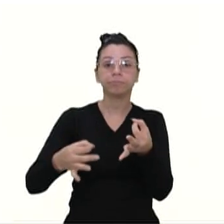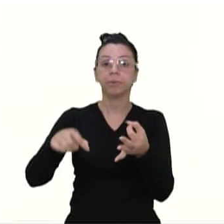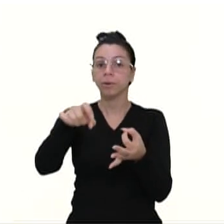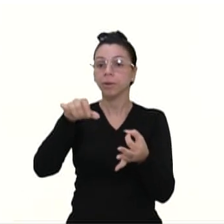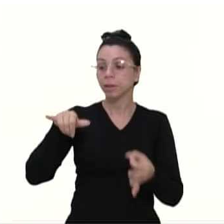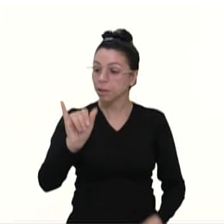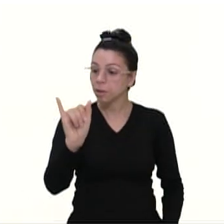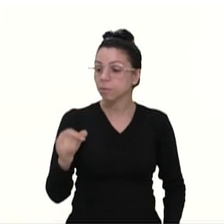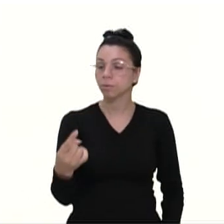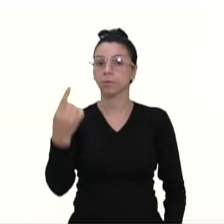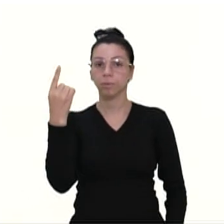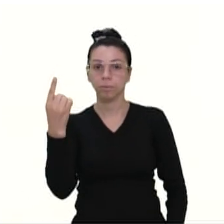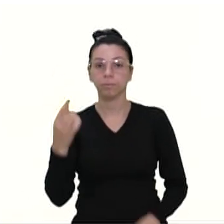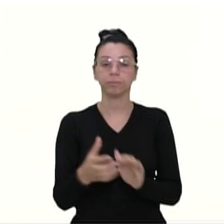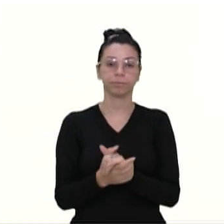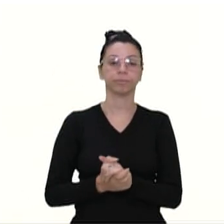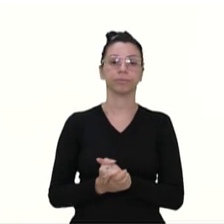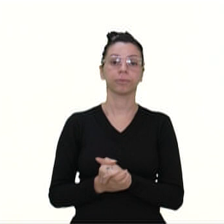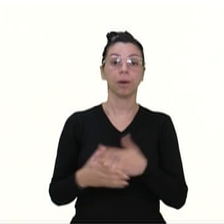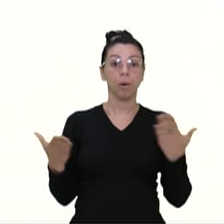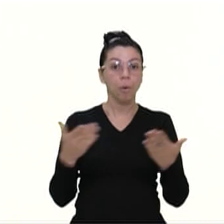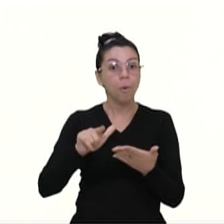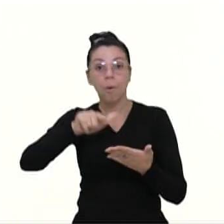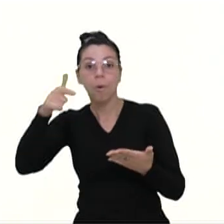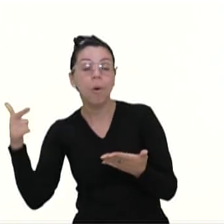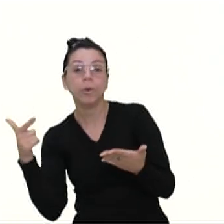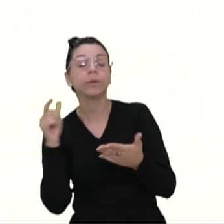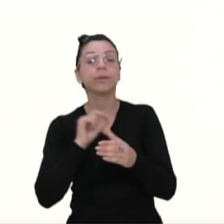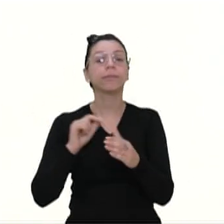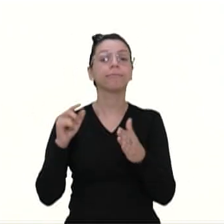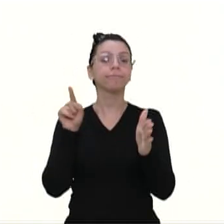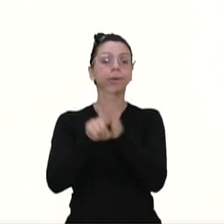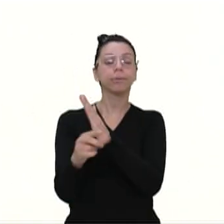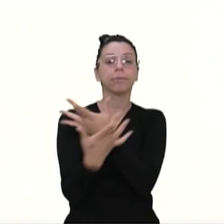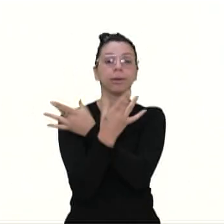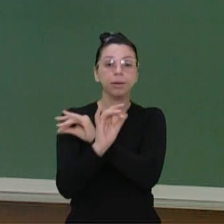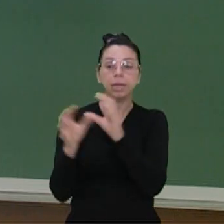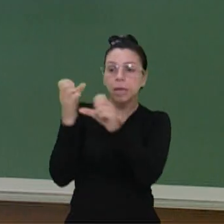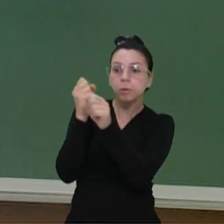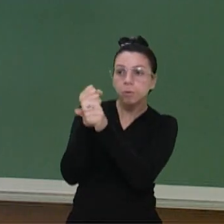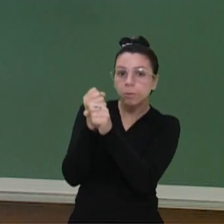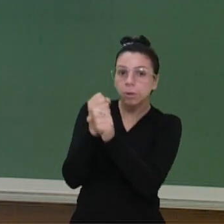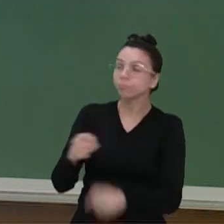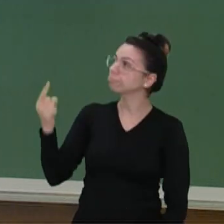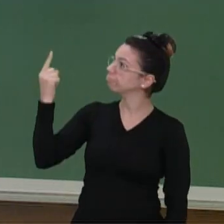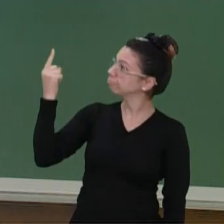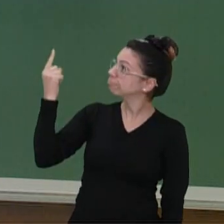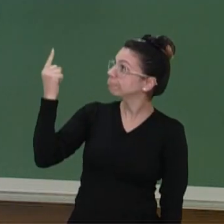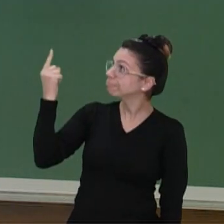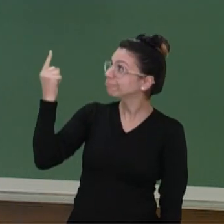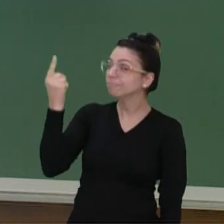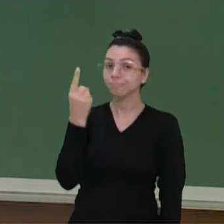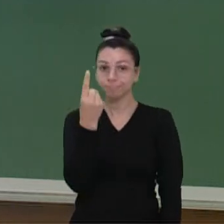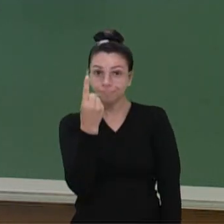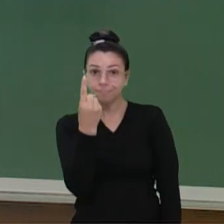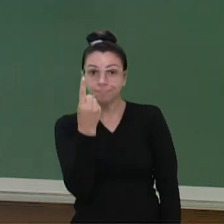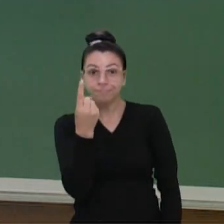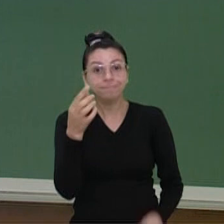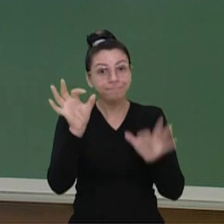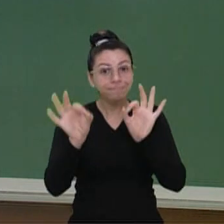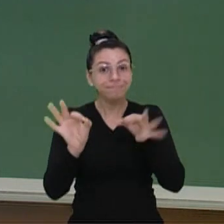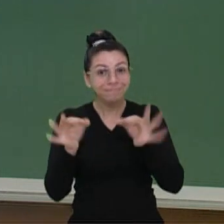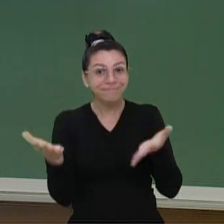uma perguntinha para a Elaine, para saber, porque agora eu tenho que somar, Elaine. E essa soma desses dois resultados, quanto dá? 1 também?